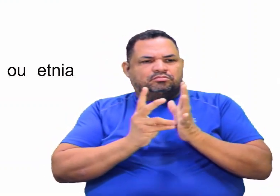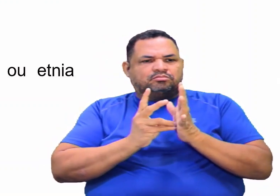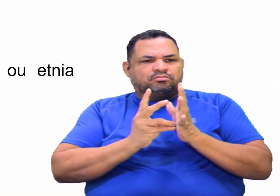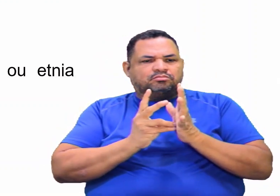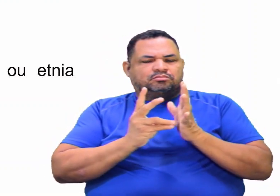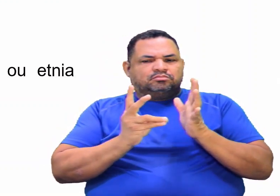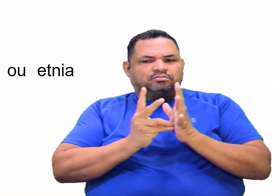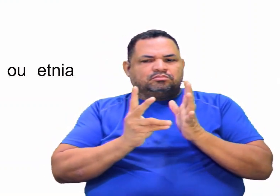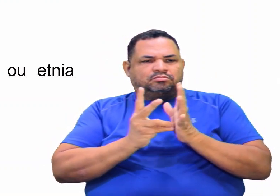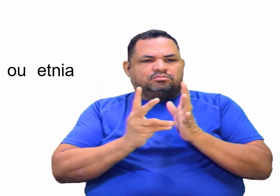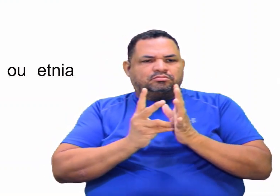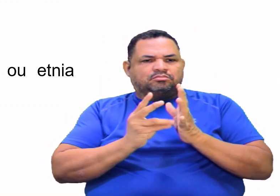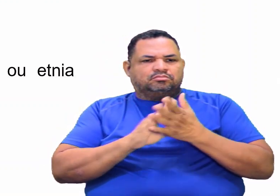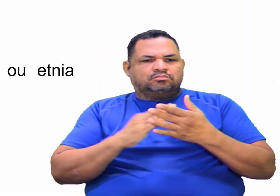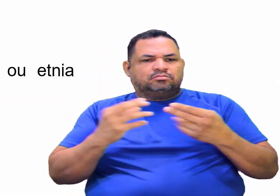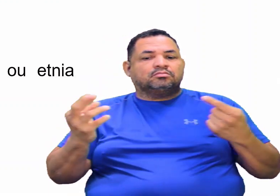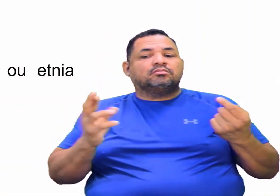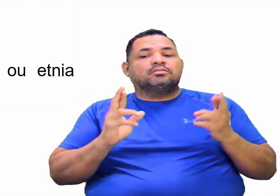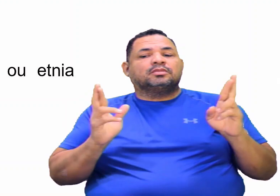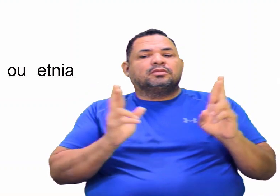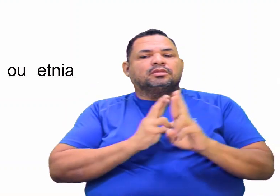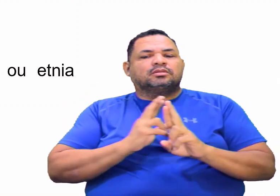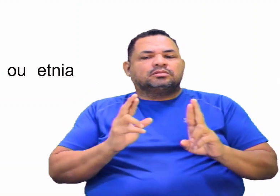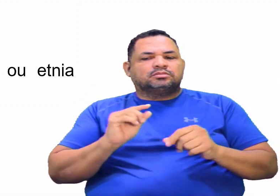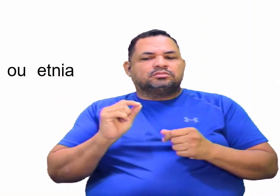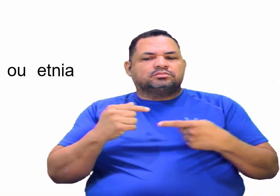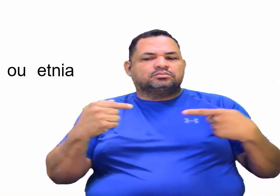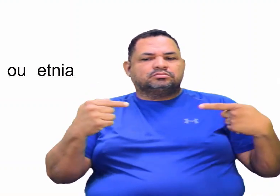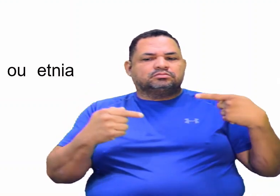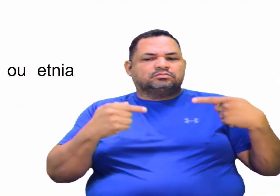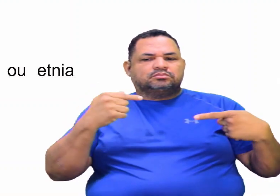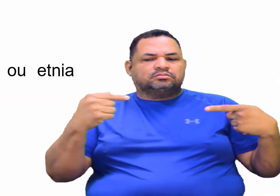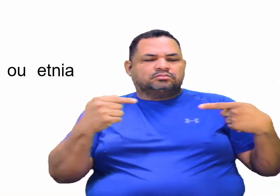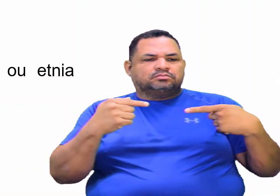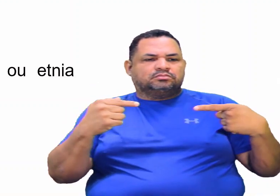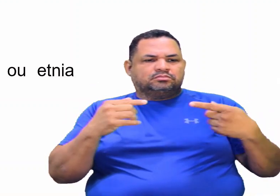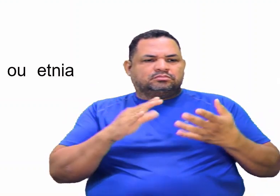é indígena aqui, né, estão relacionadas.